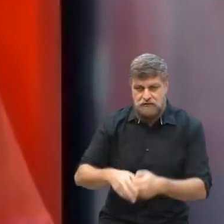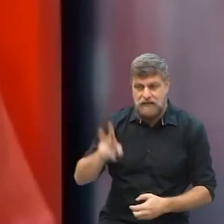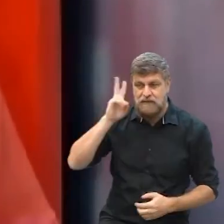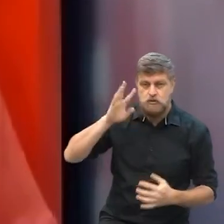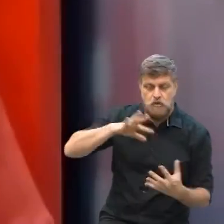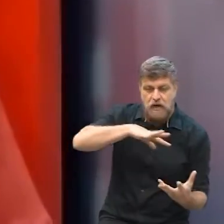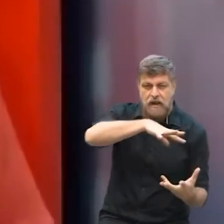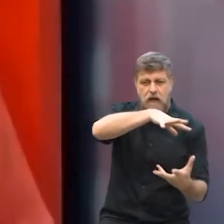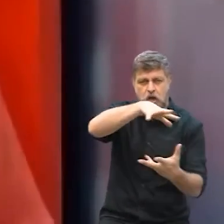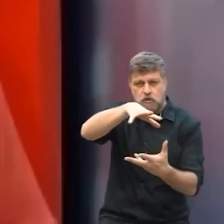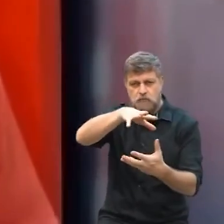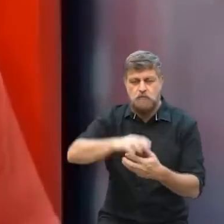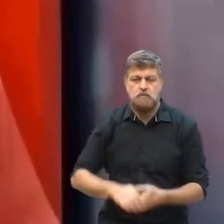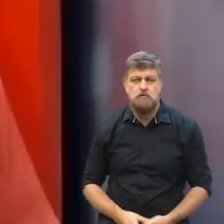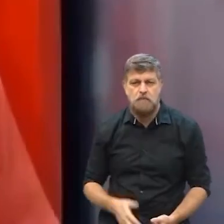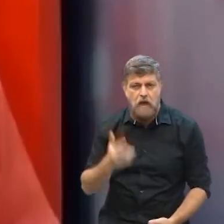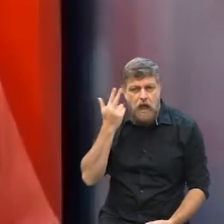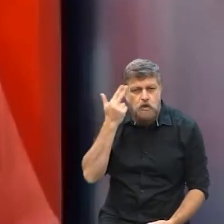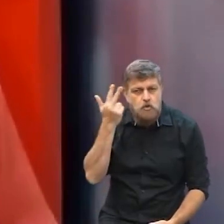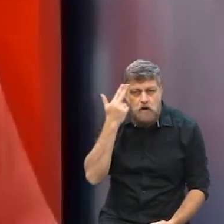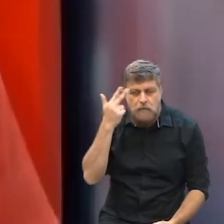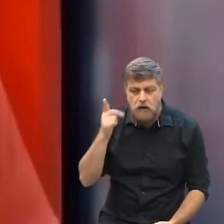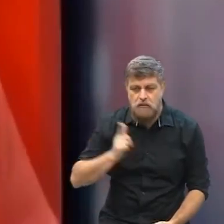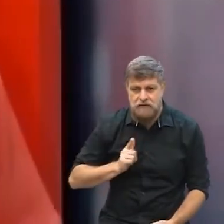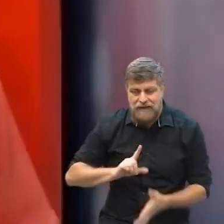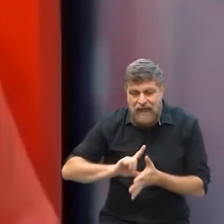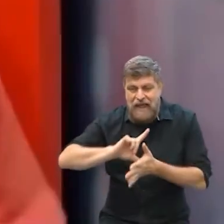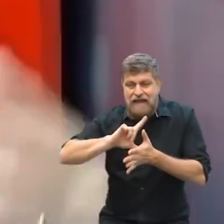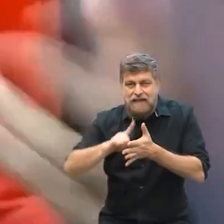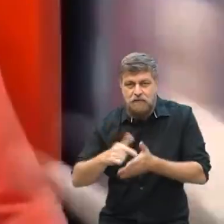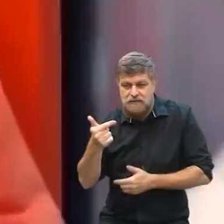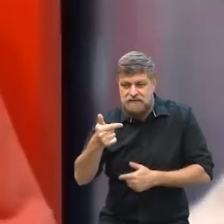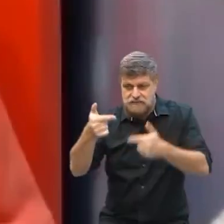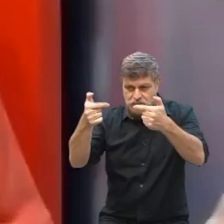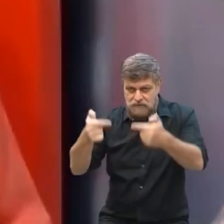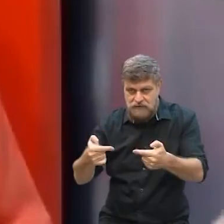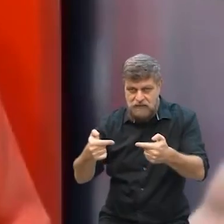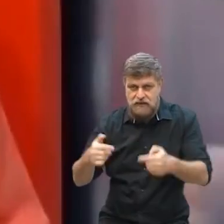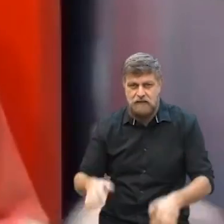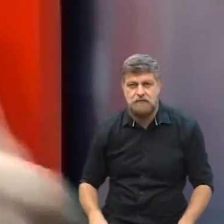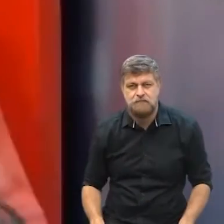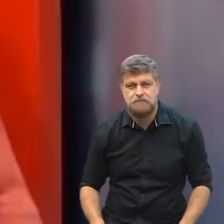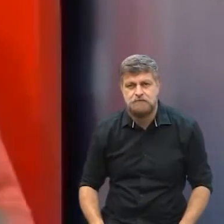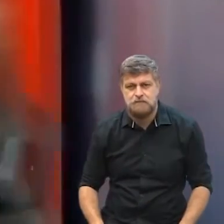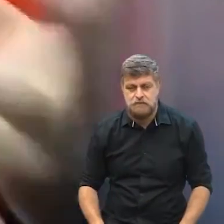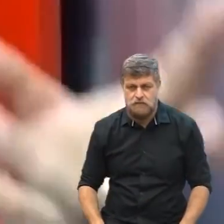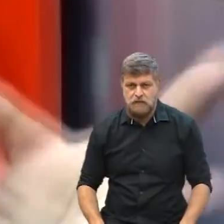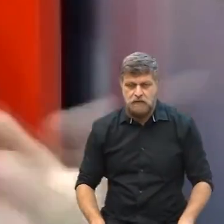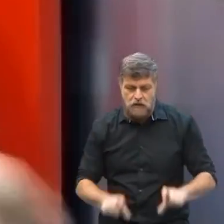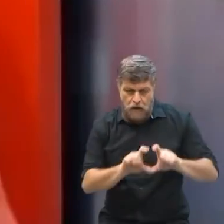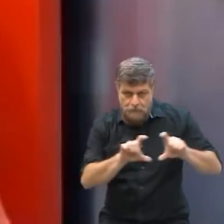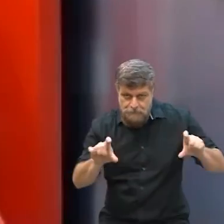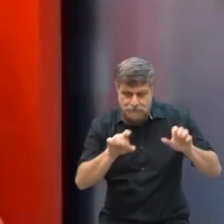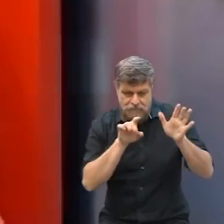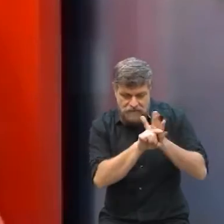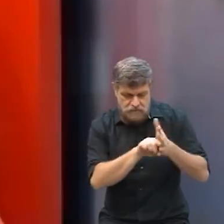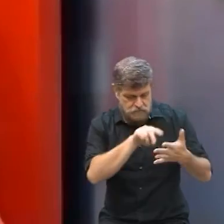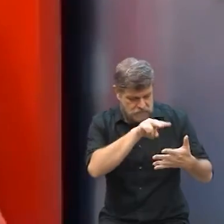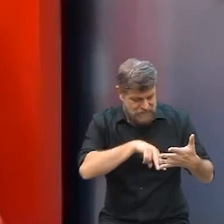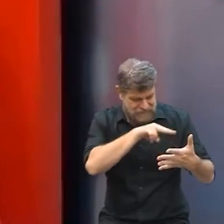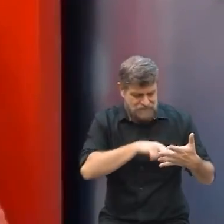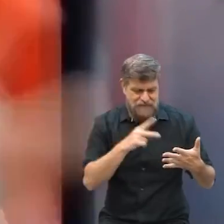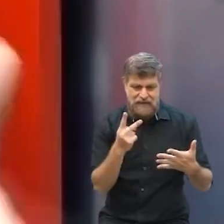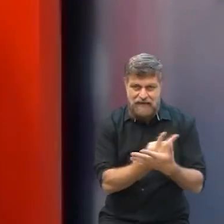mundial, história geral, é muito comum o pós-Segunda Guerra, que é a nossa chamada Guerra Fria. Então, pega ali uma questão,